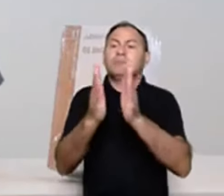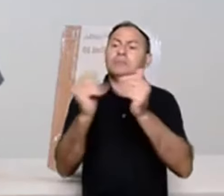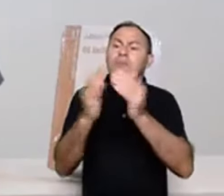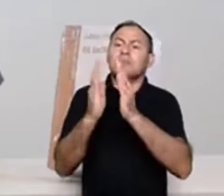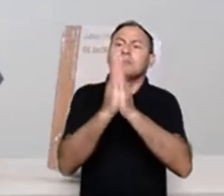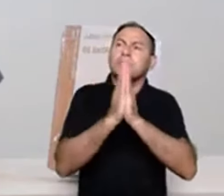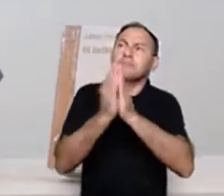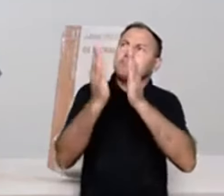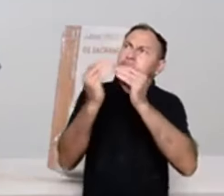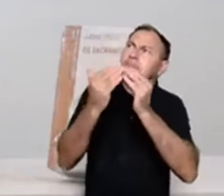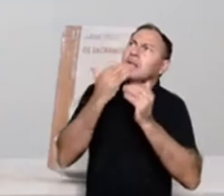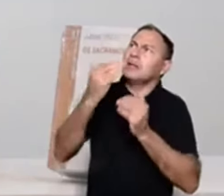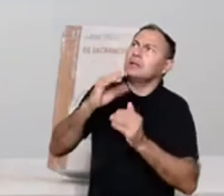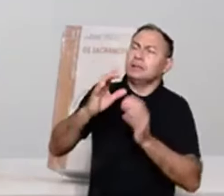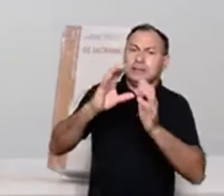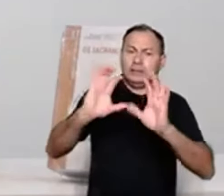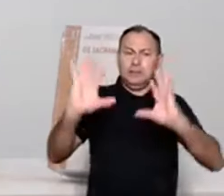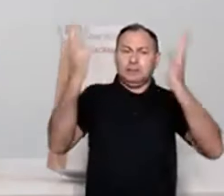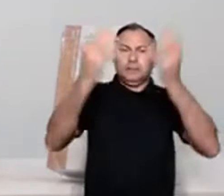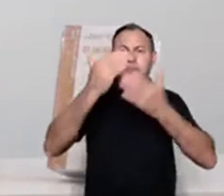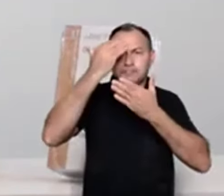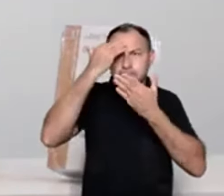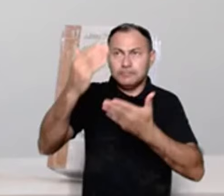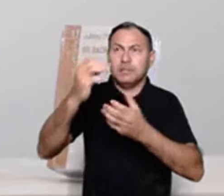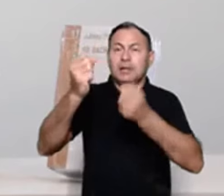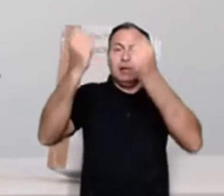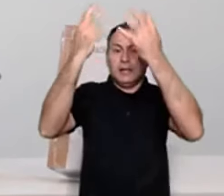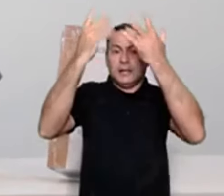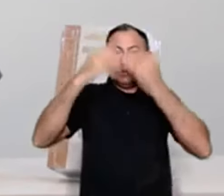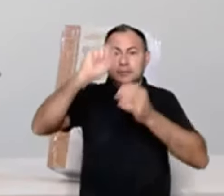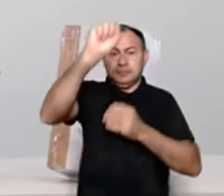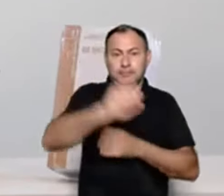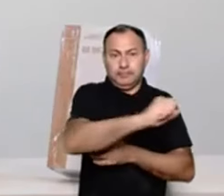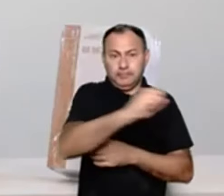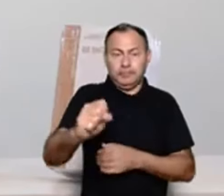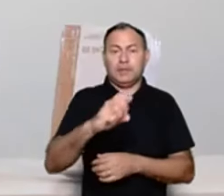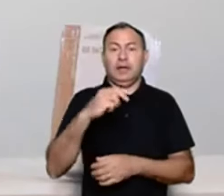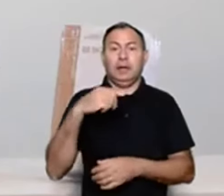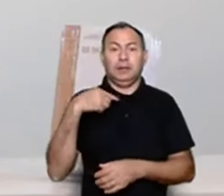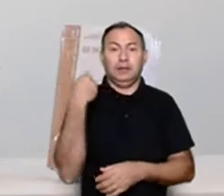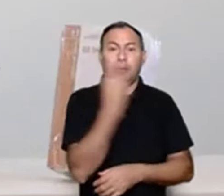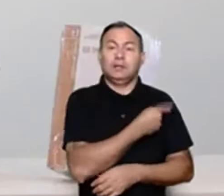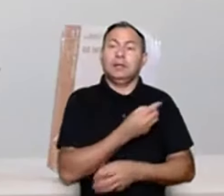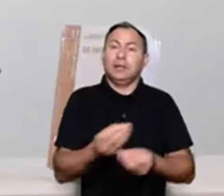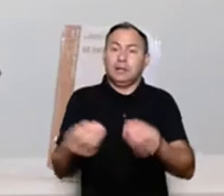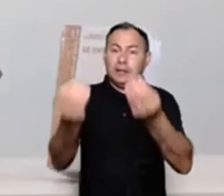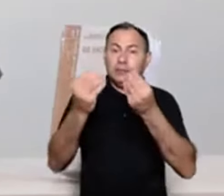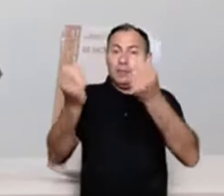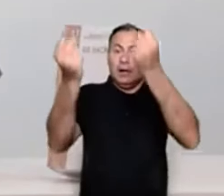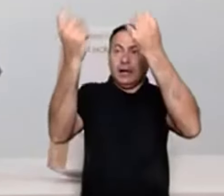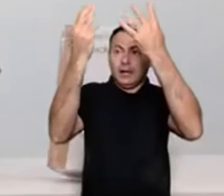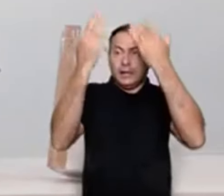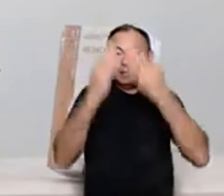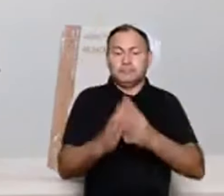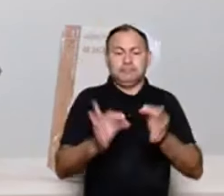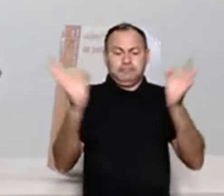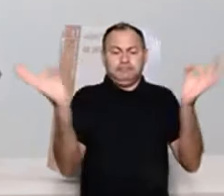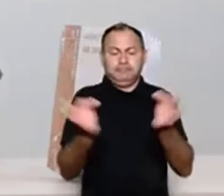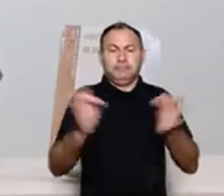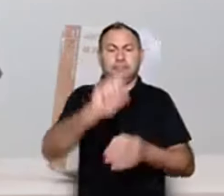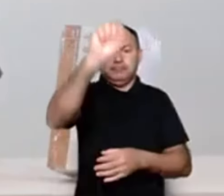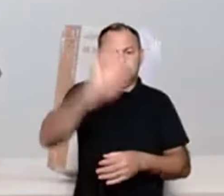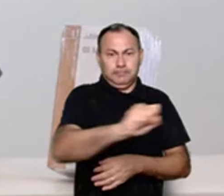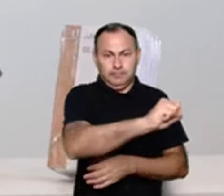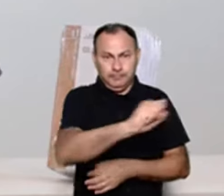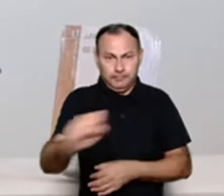da celebração, nós vivenciamos a graça dos sacramentos, a nós é conferida a graça, a eficácia